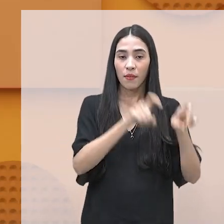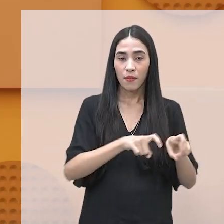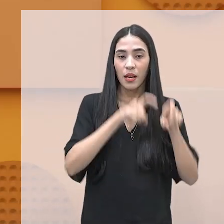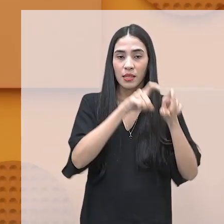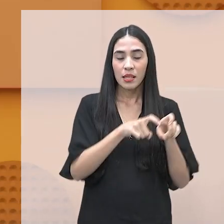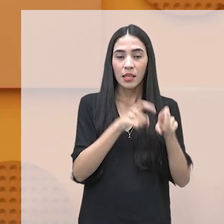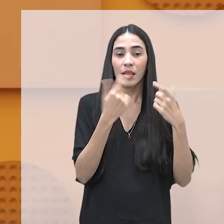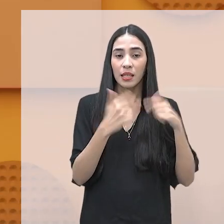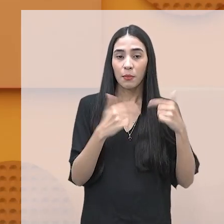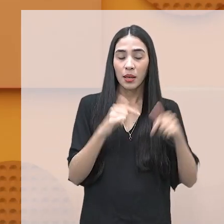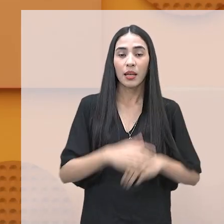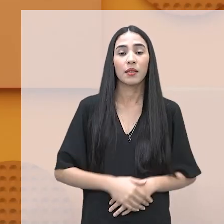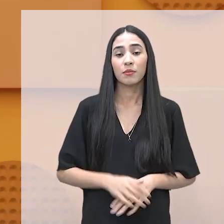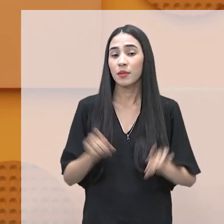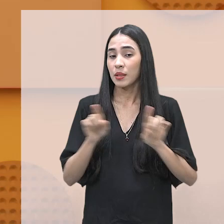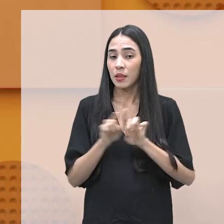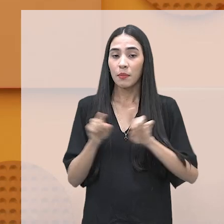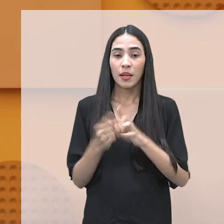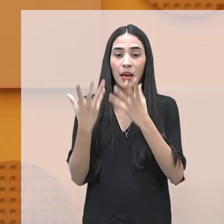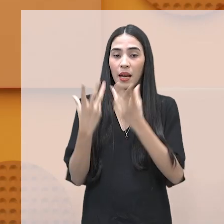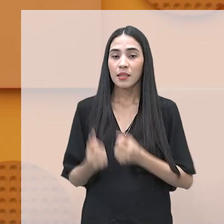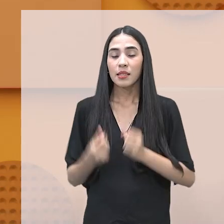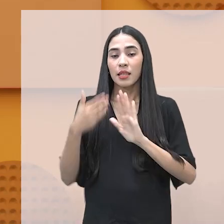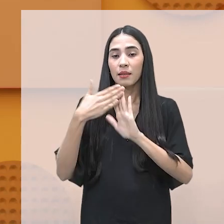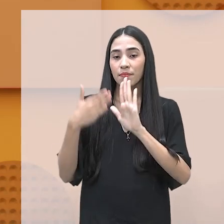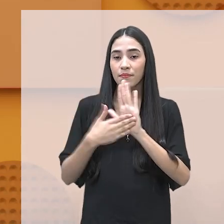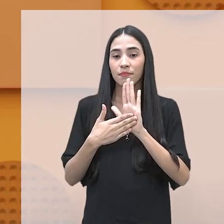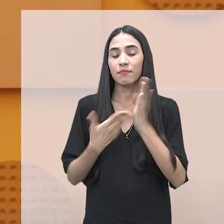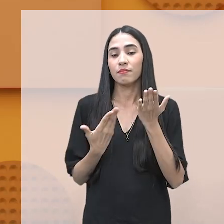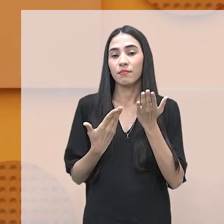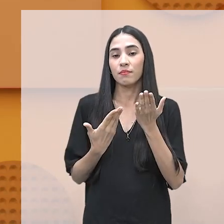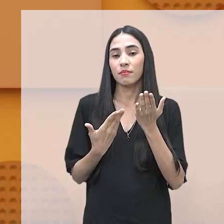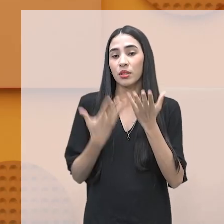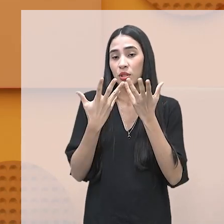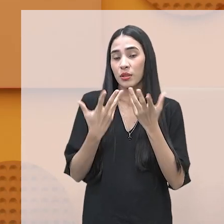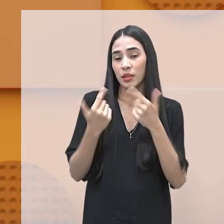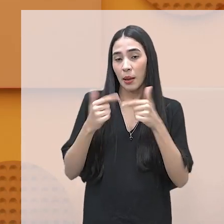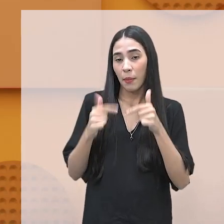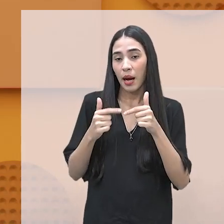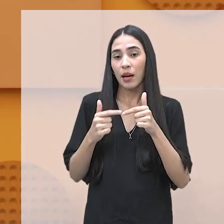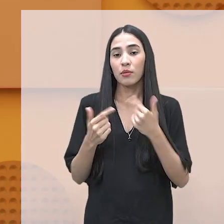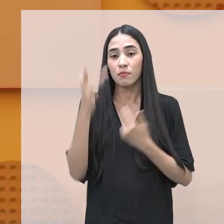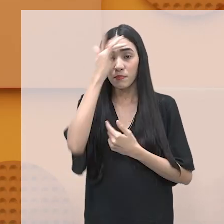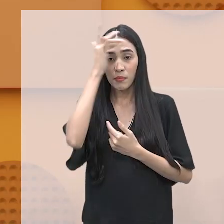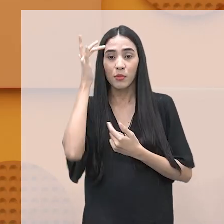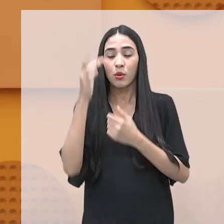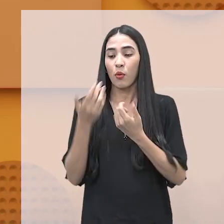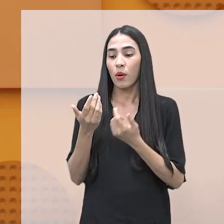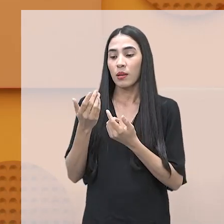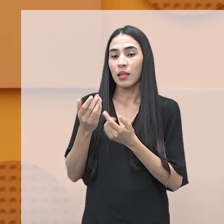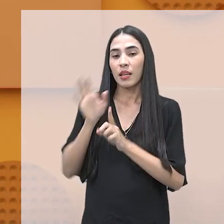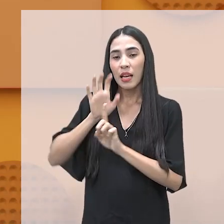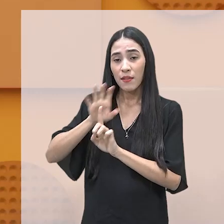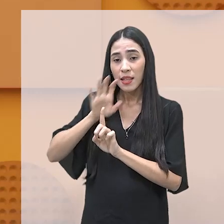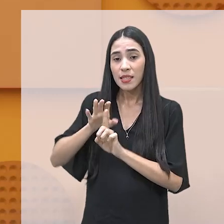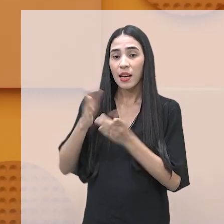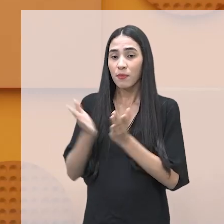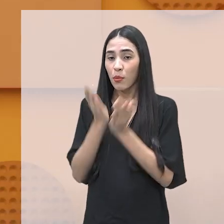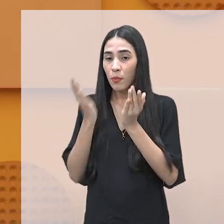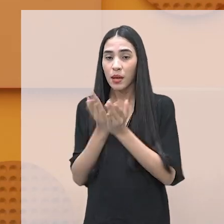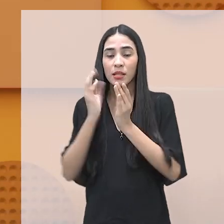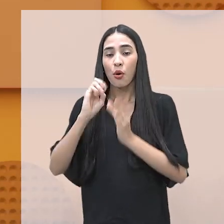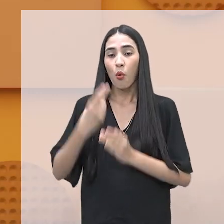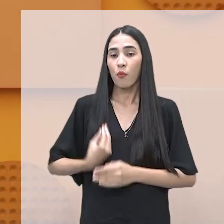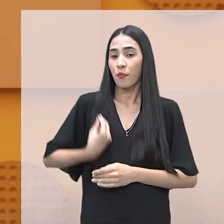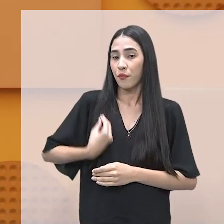Segundo, se submeter a trabalhos paupérrimos nas grandes cidades, que basicamente o condenavam à miséria, a viver nas ruas, ou até